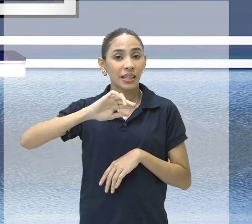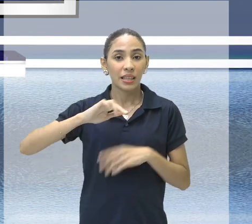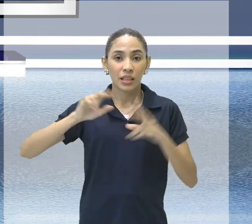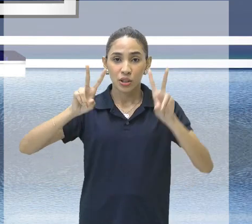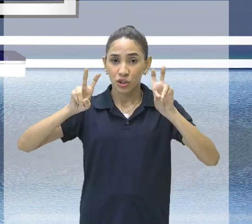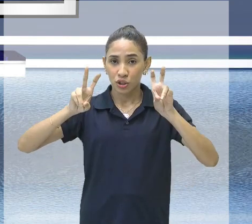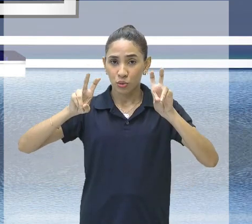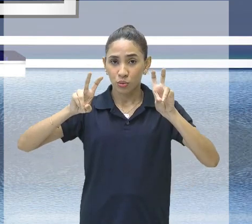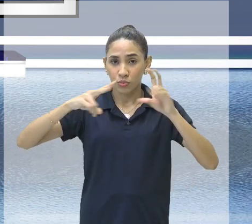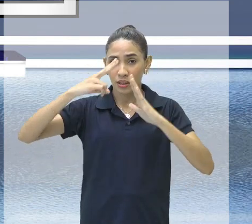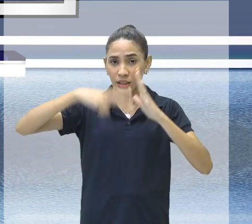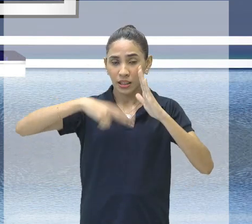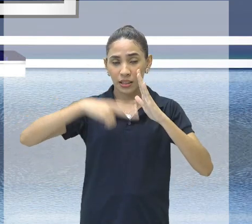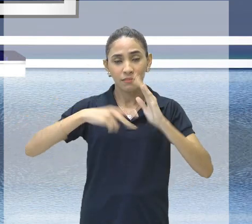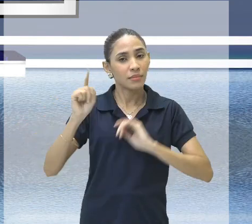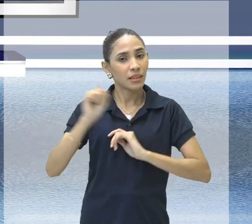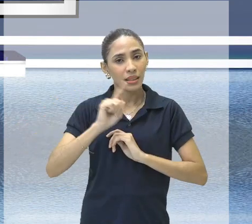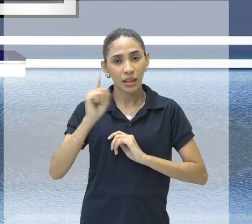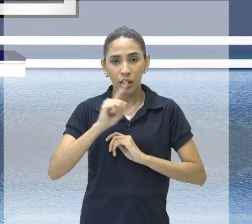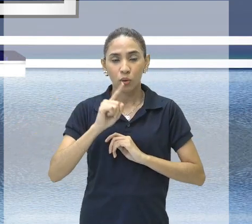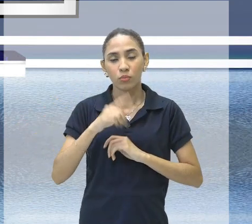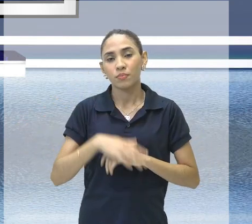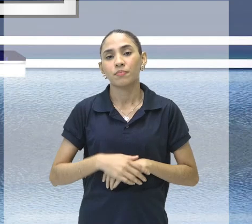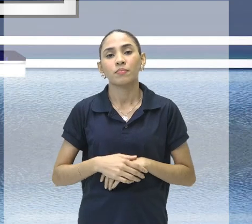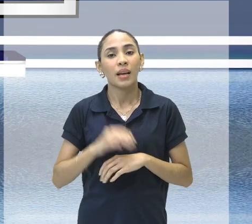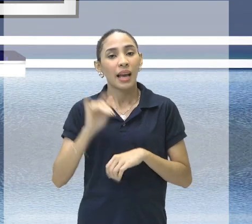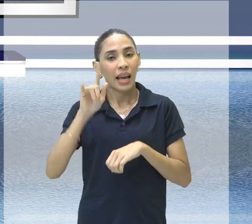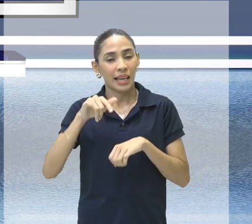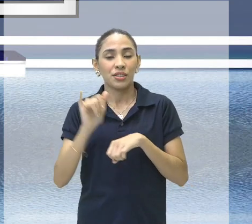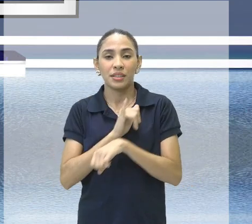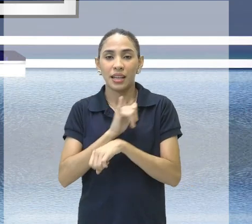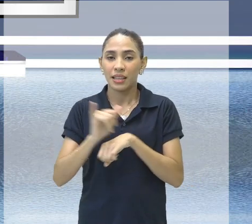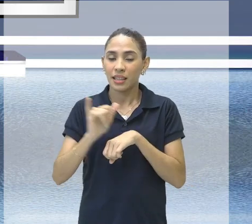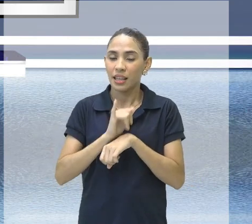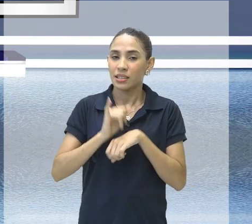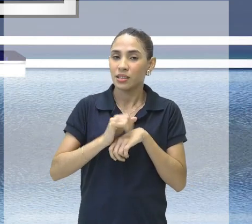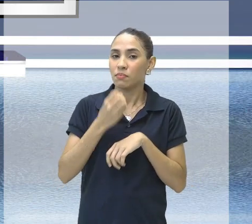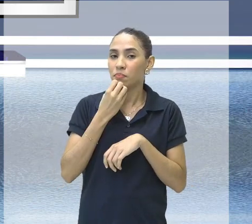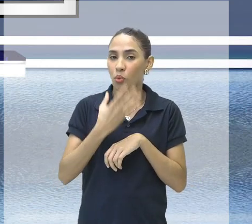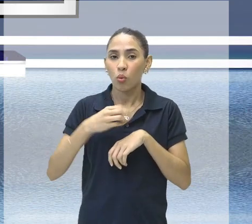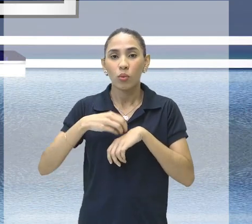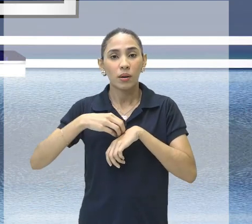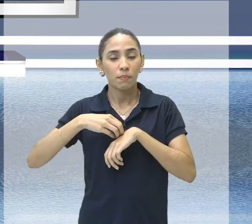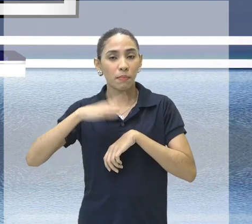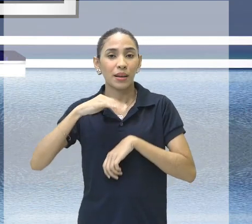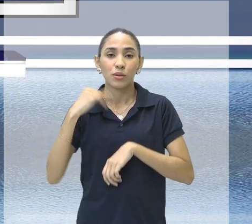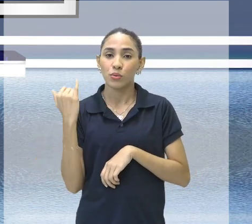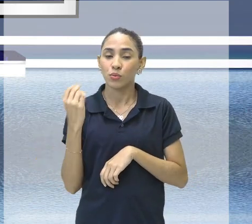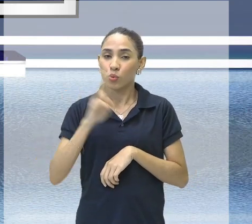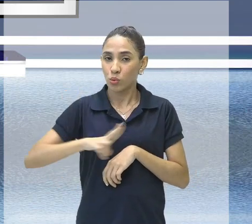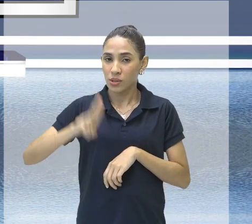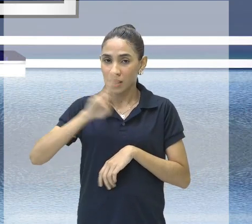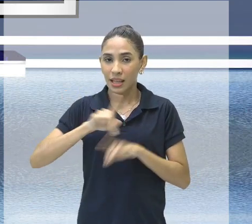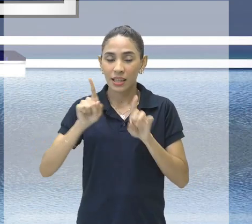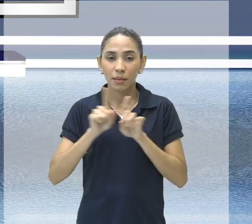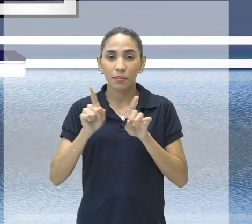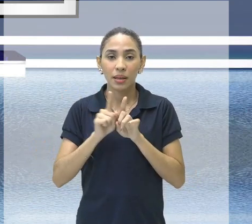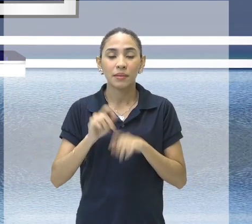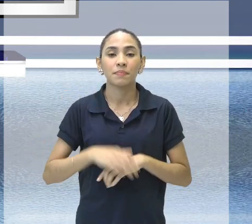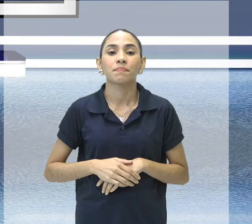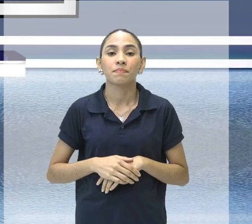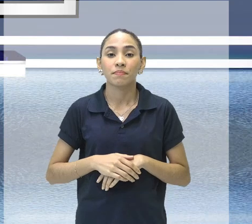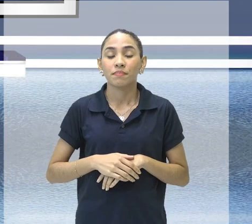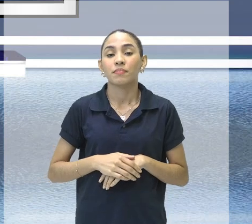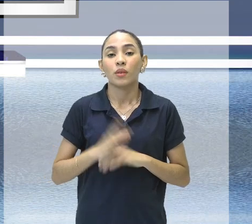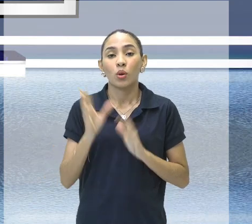leia somente o título, né? Uma estratégia muito utilizada aí pelos criadores de conteúdo falso na